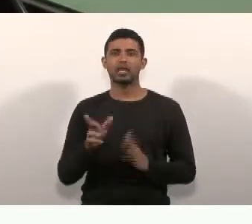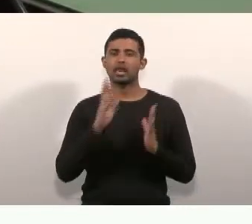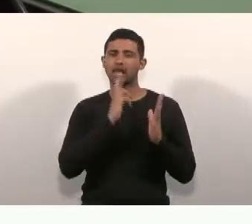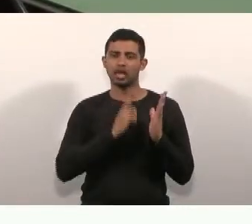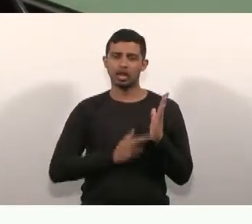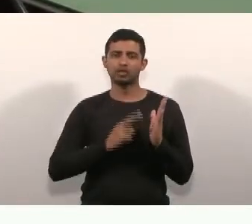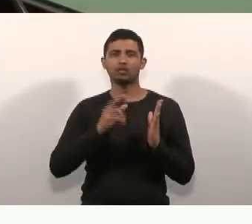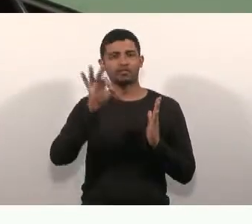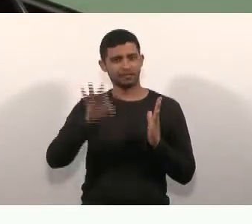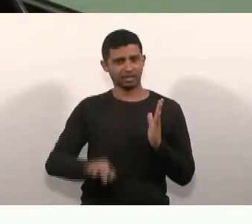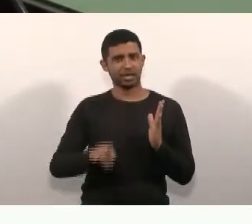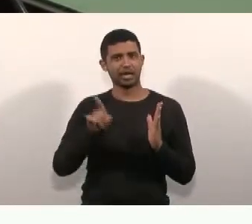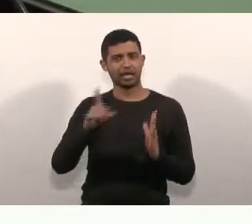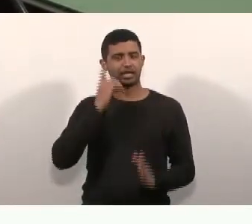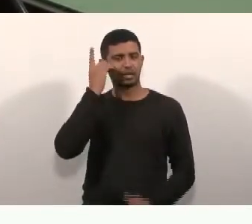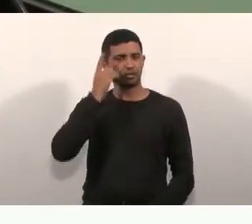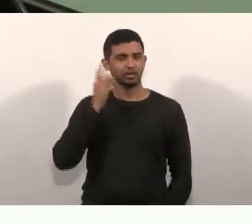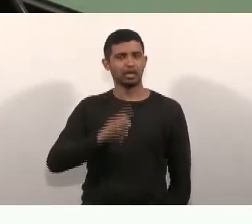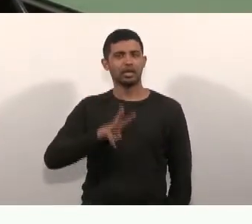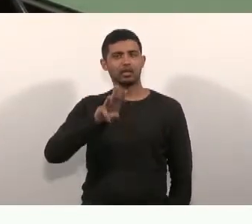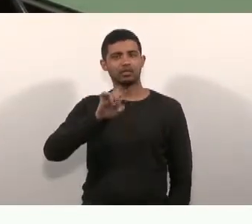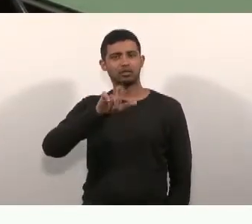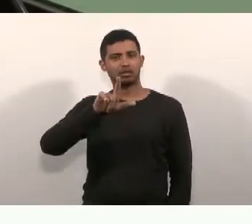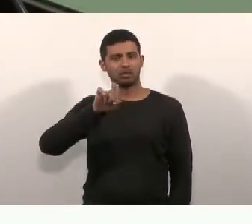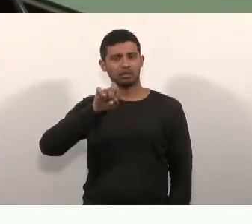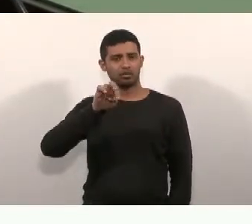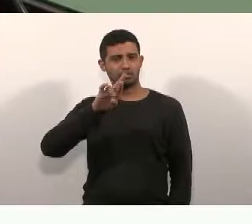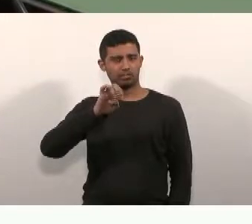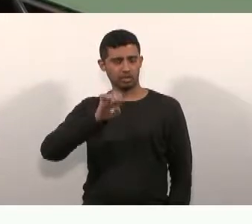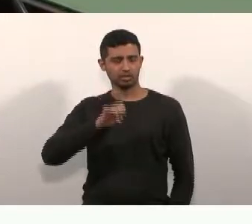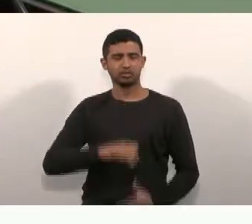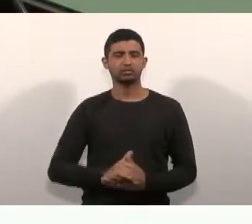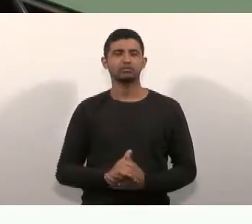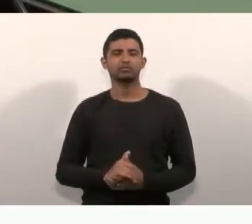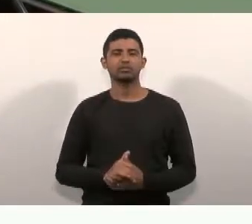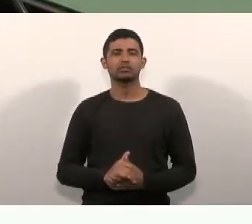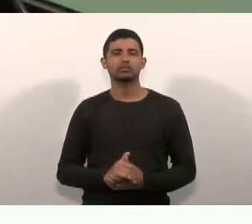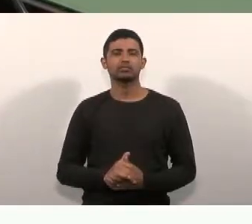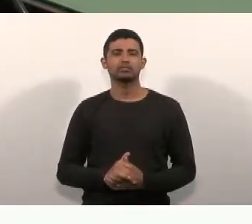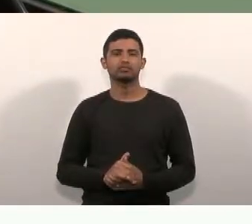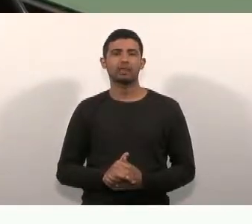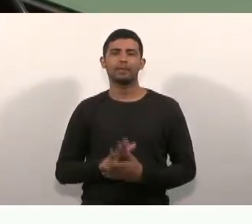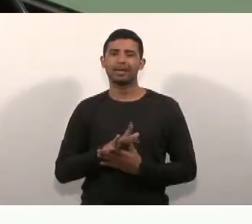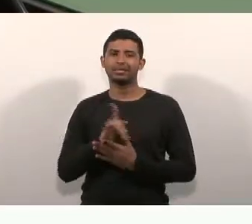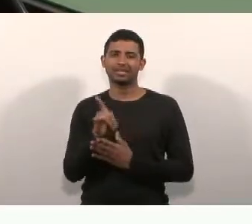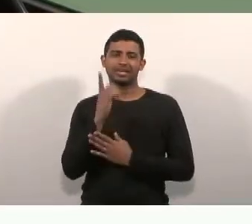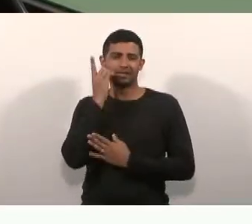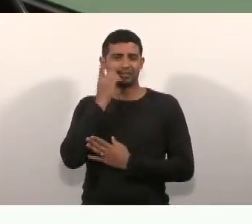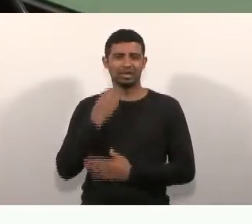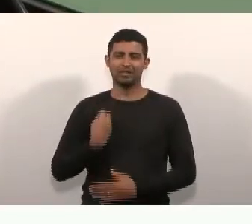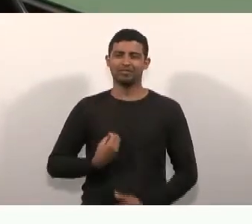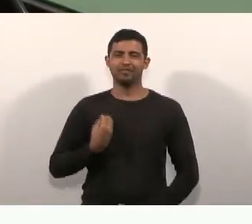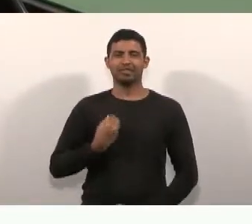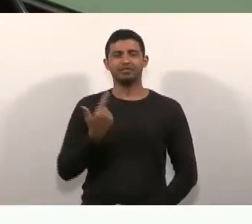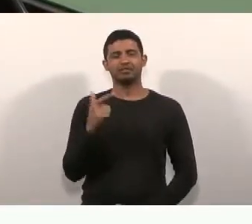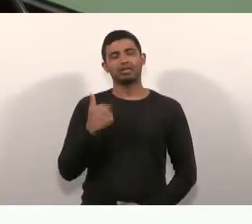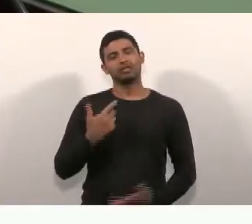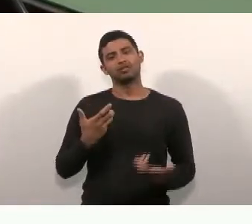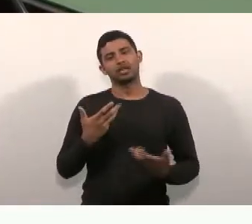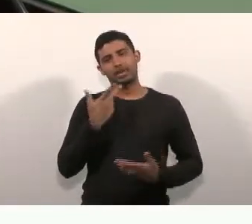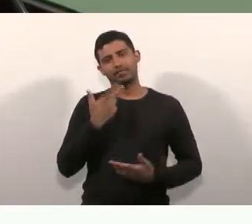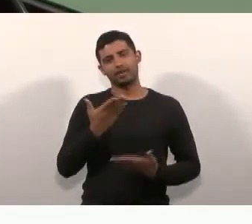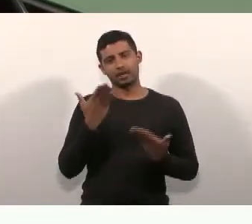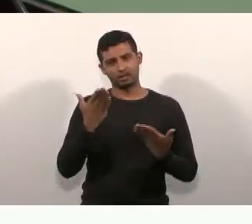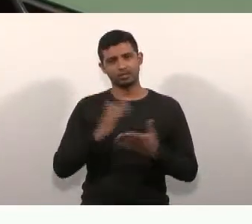é o deputado Albert Rezende. O meu voto, eu pedi vista, estou com o voto em separado aqui. Como o deputado Albert Rezende não está presente, eu queria dizer a Vossa Excelência que eu